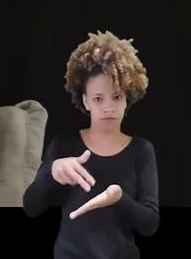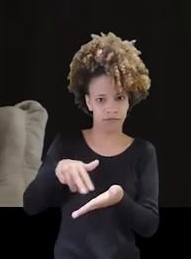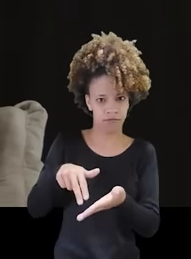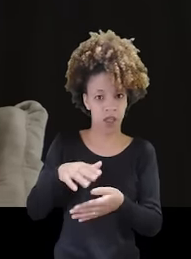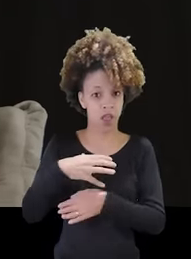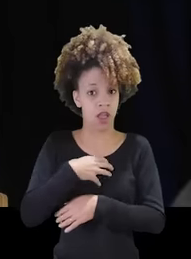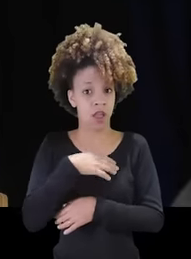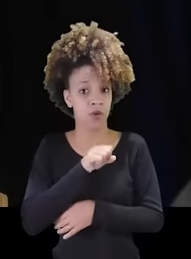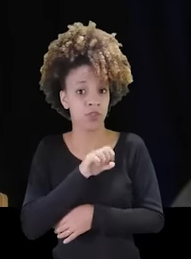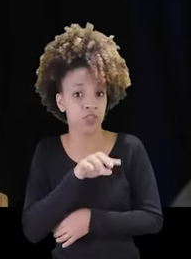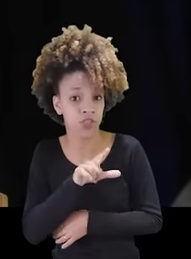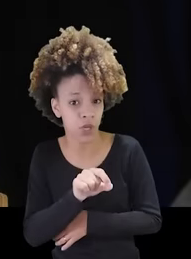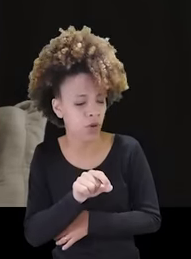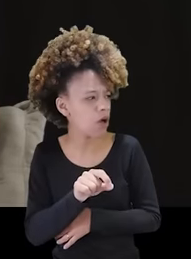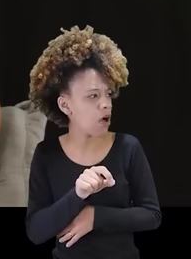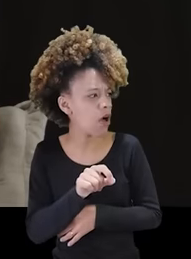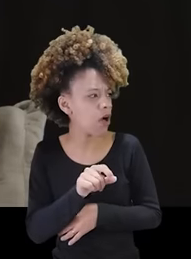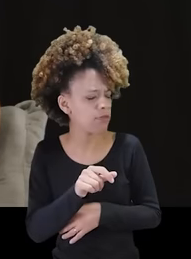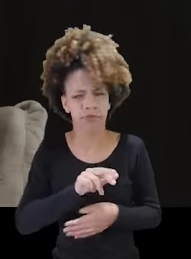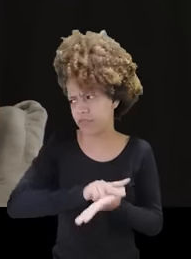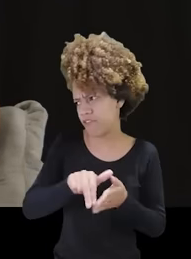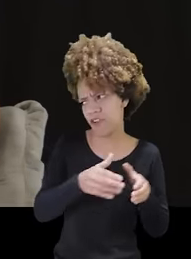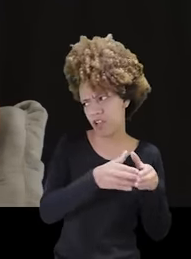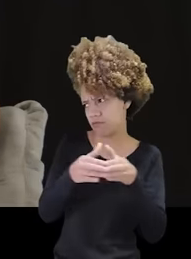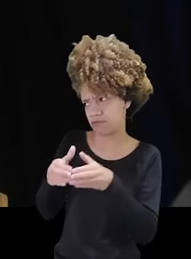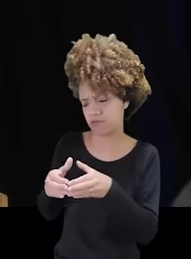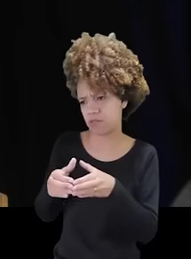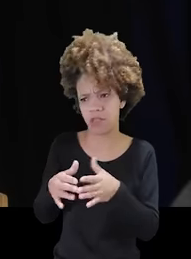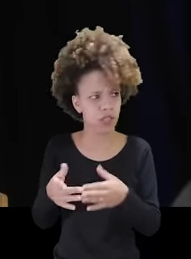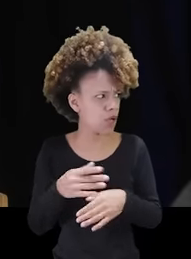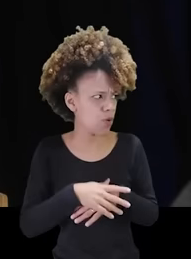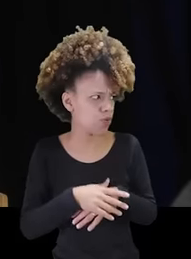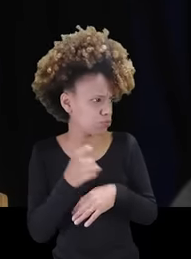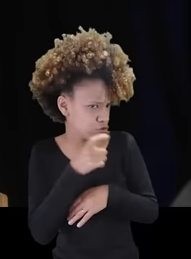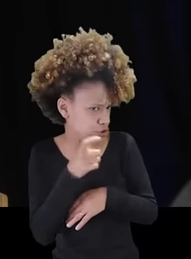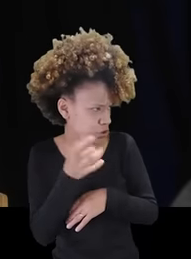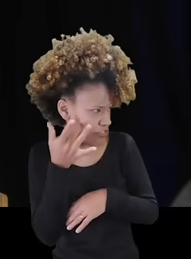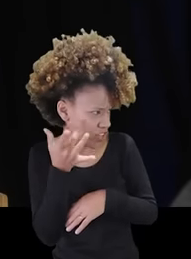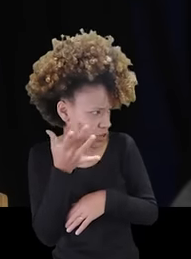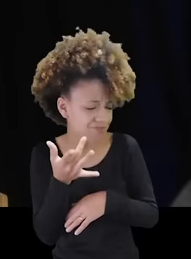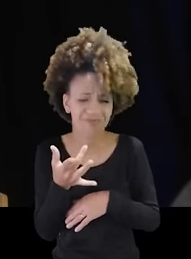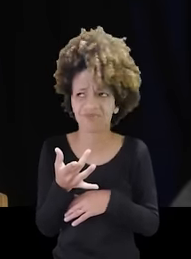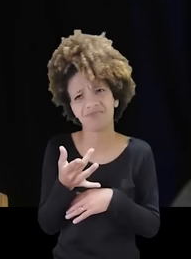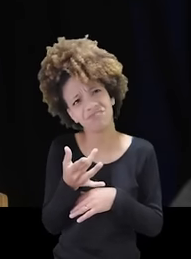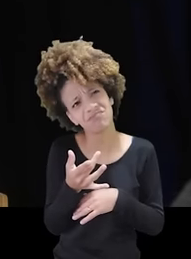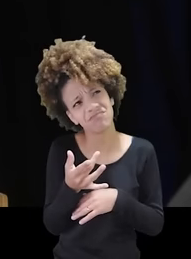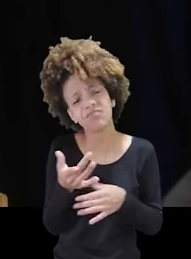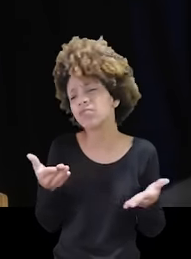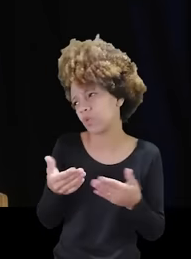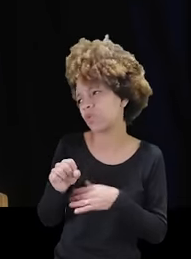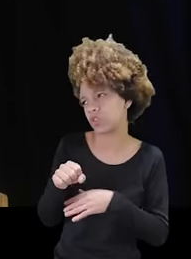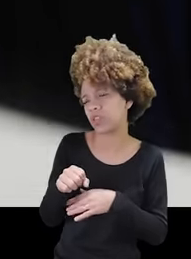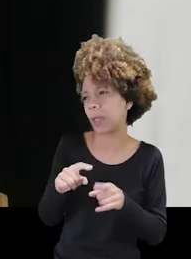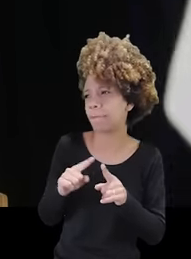ele vai é tipo Tik Tok para eles facilitou a vida não porque geralmente eles É acho que